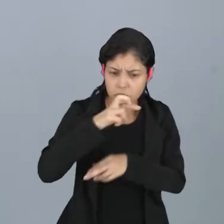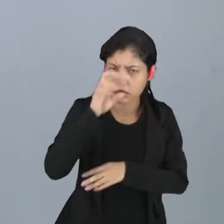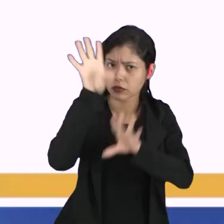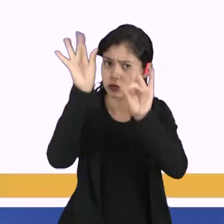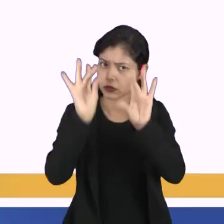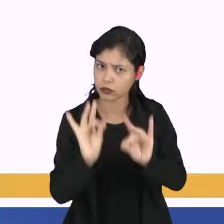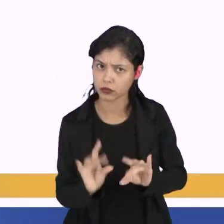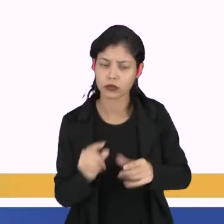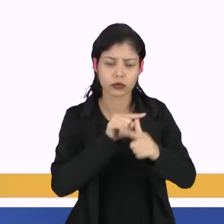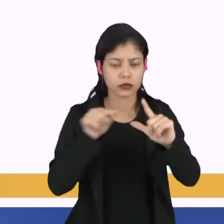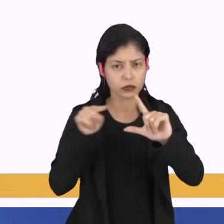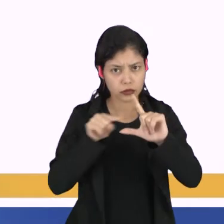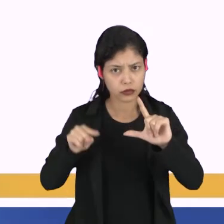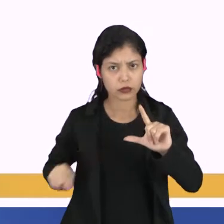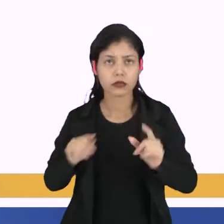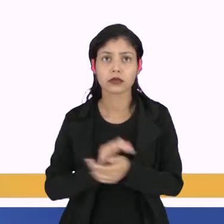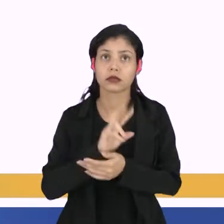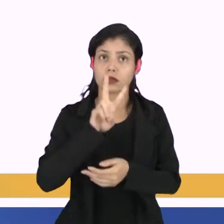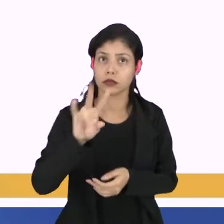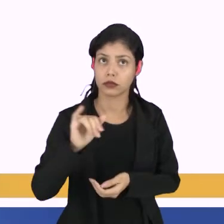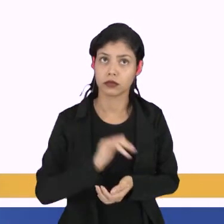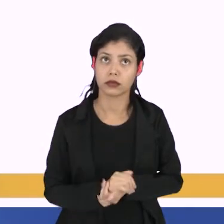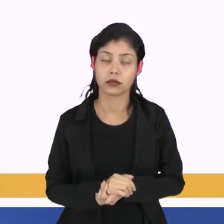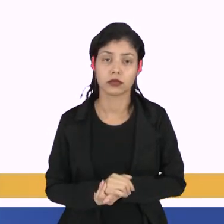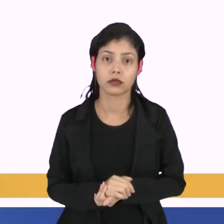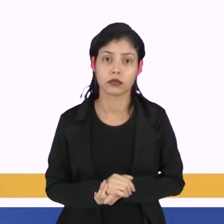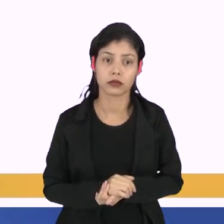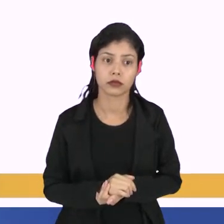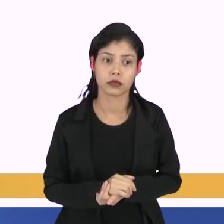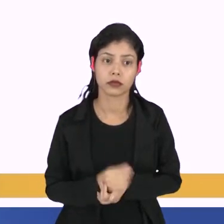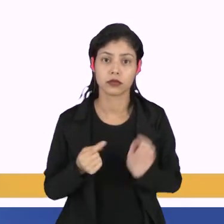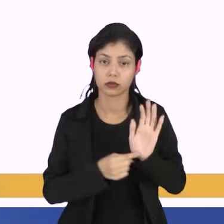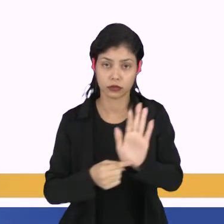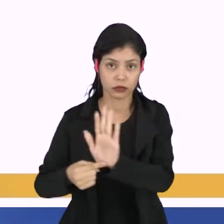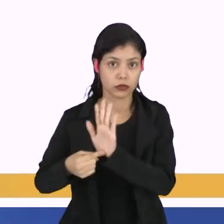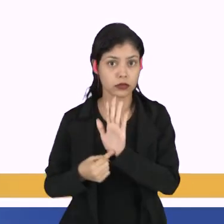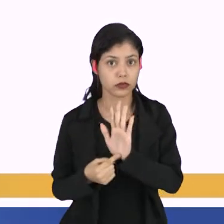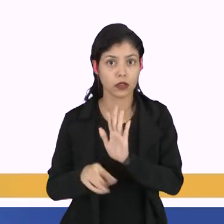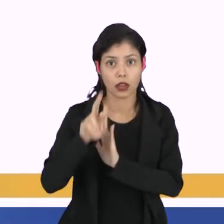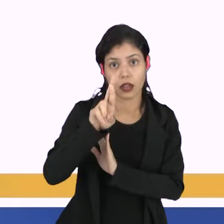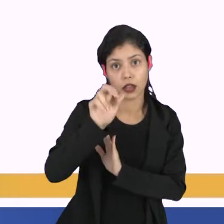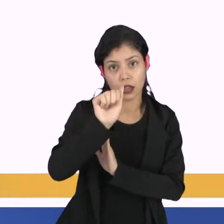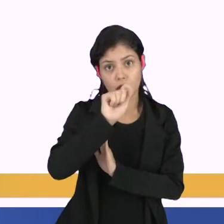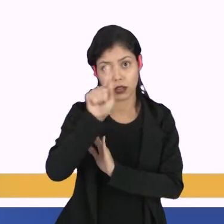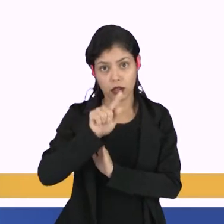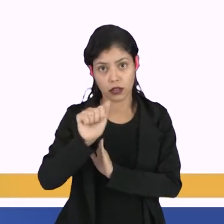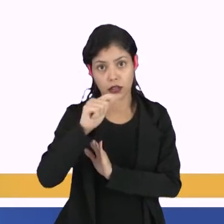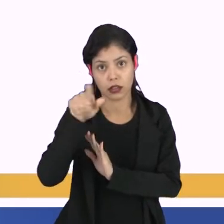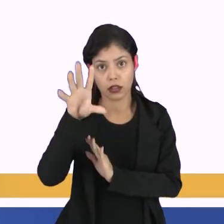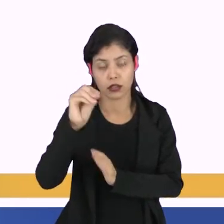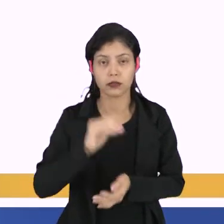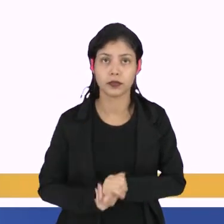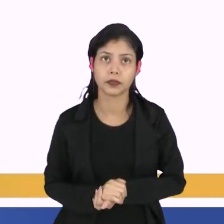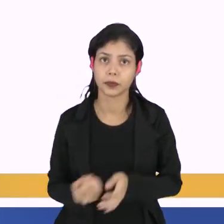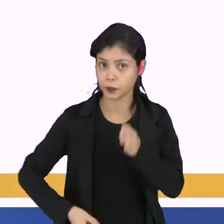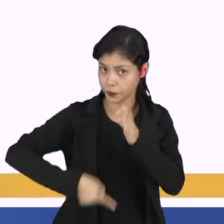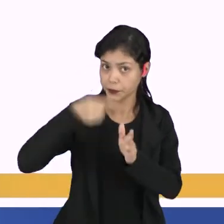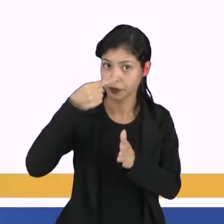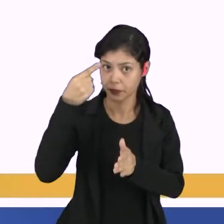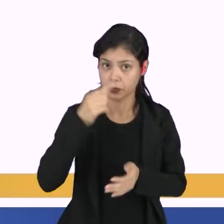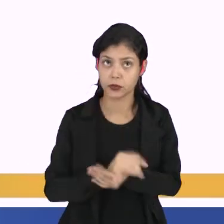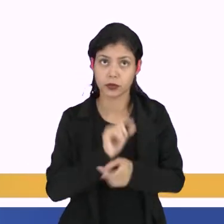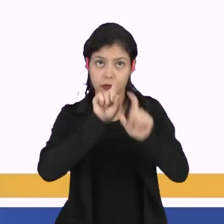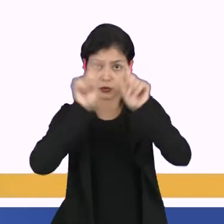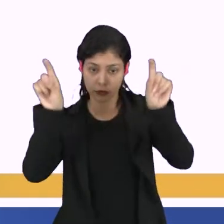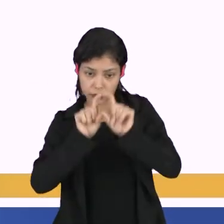linha que ela vai exatamente corresponder a essa razão. Por exemplo, na primeira linha